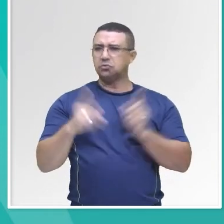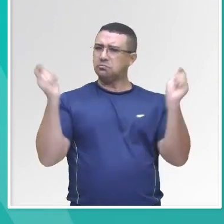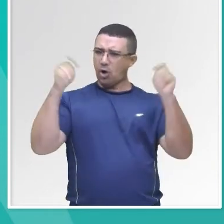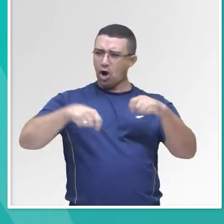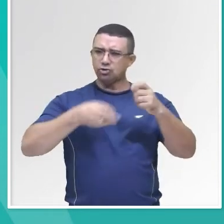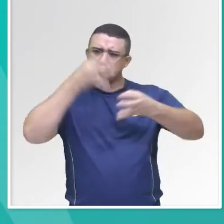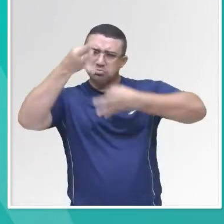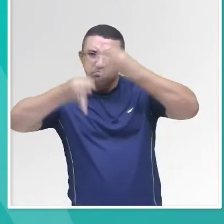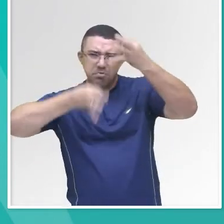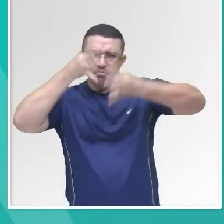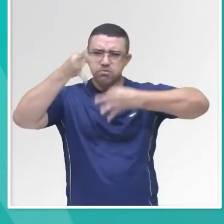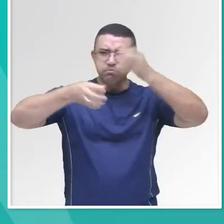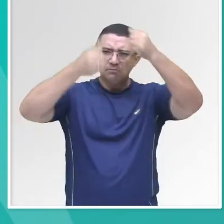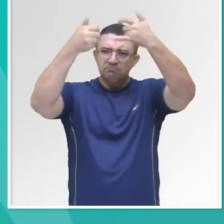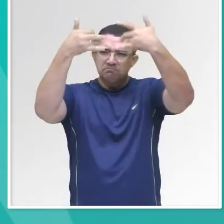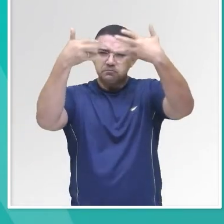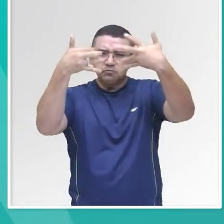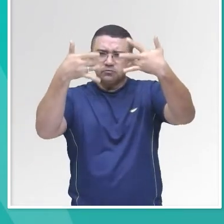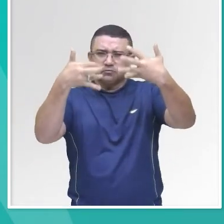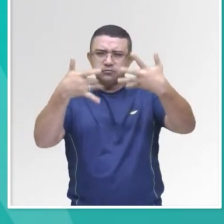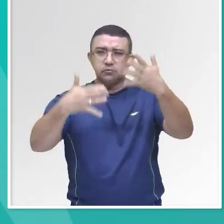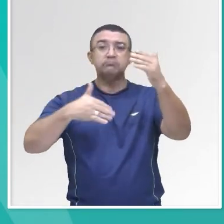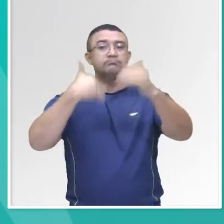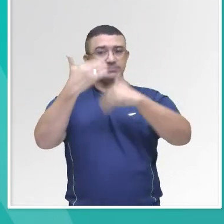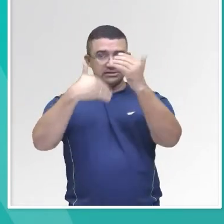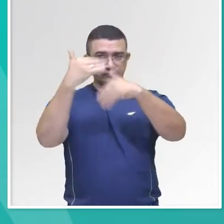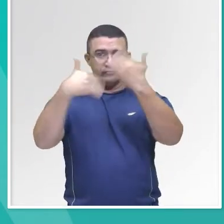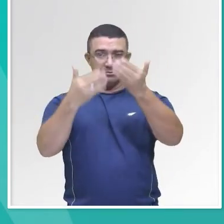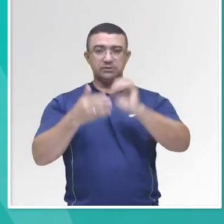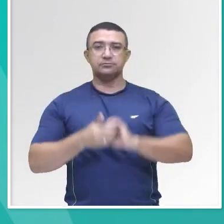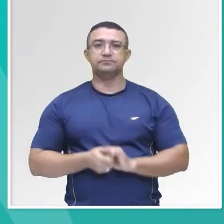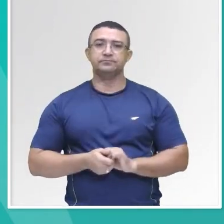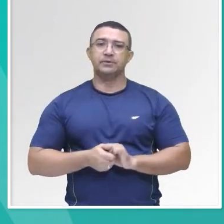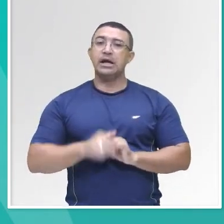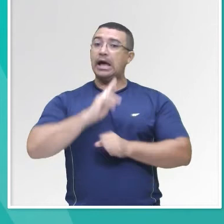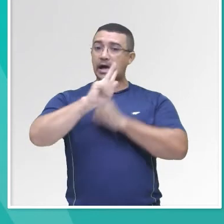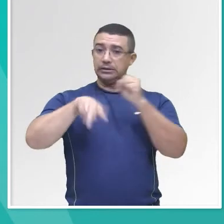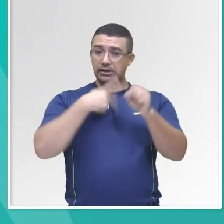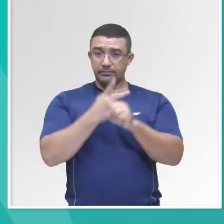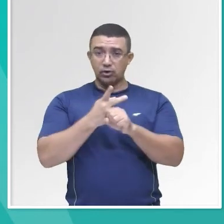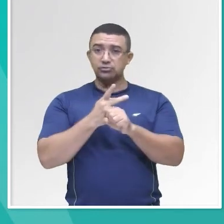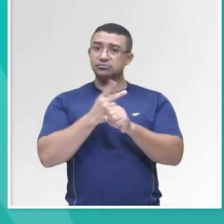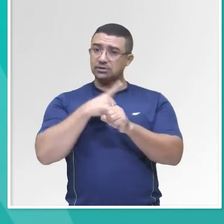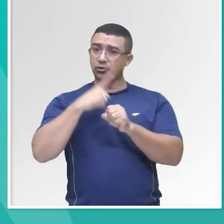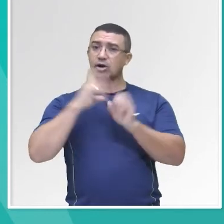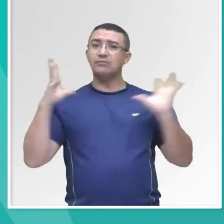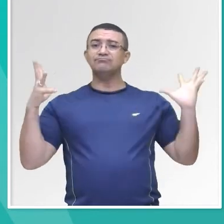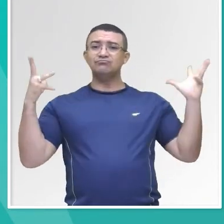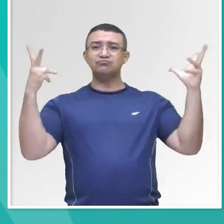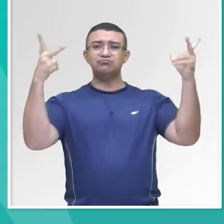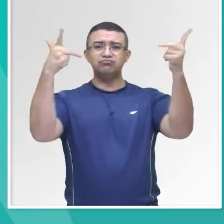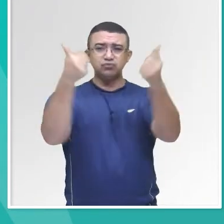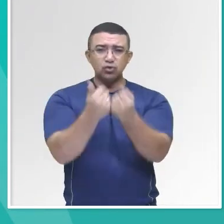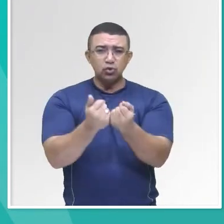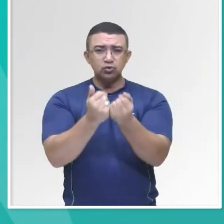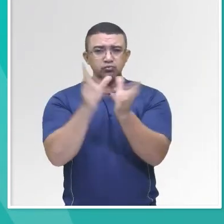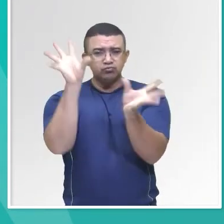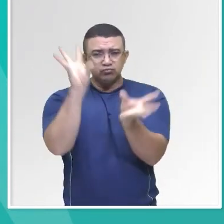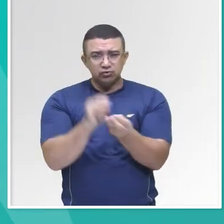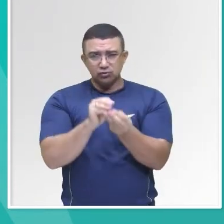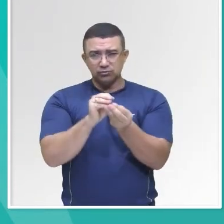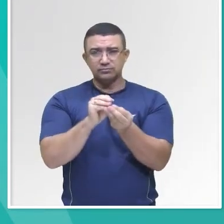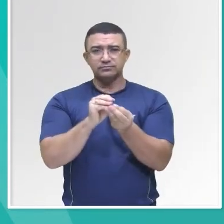E segue a conclusão aqui, a síntese. Aqui eu vou